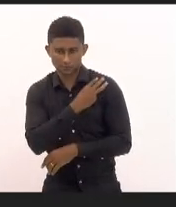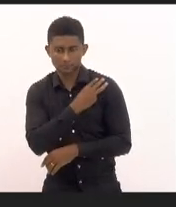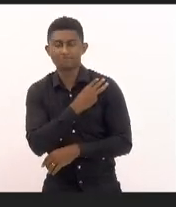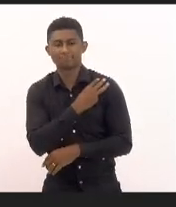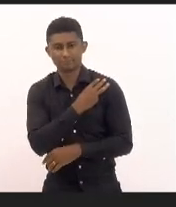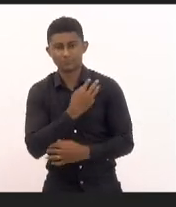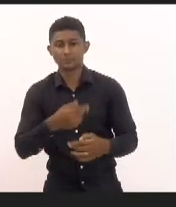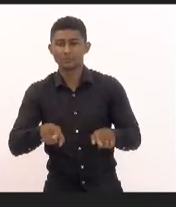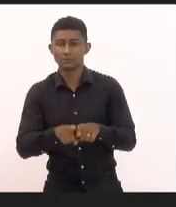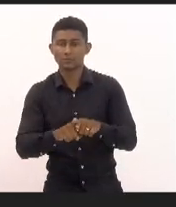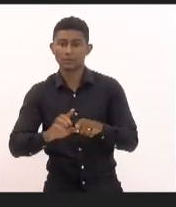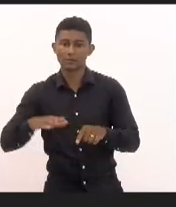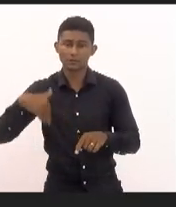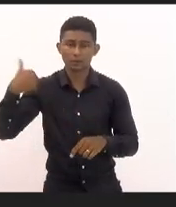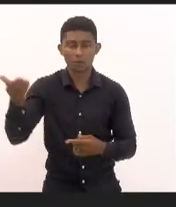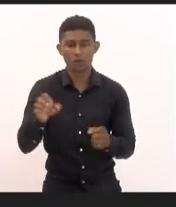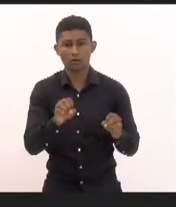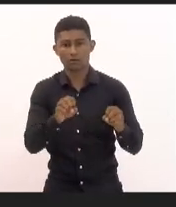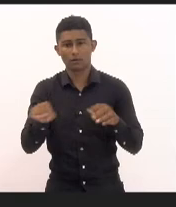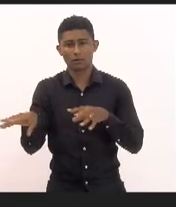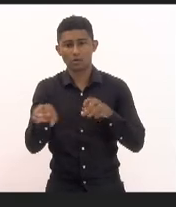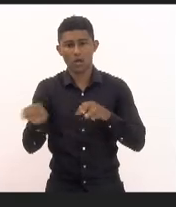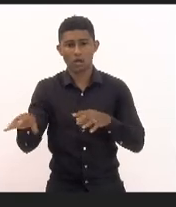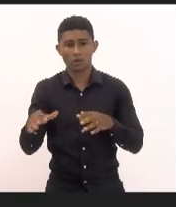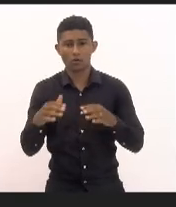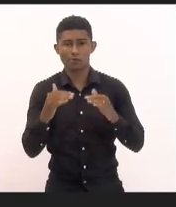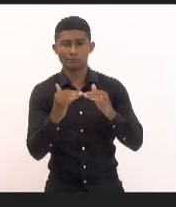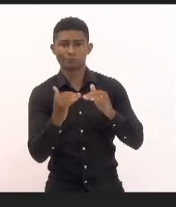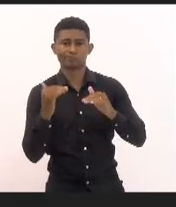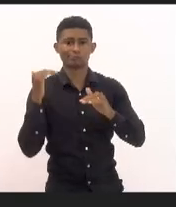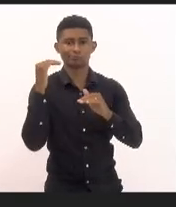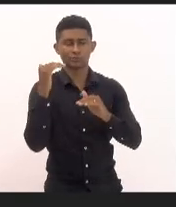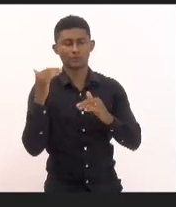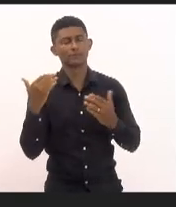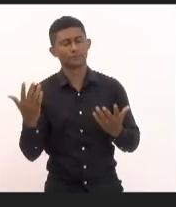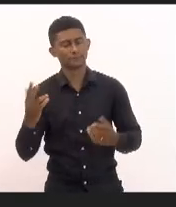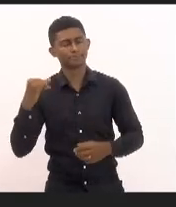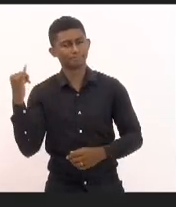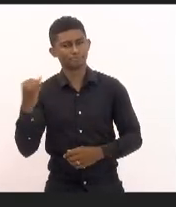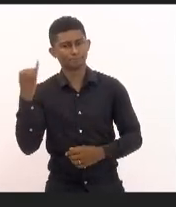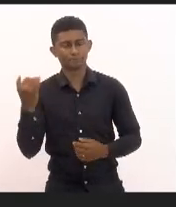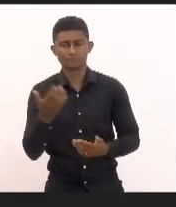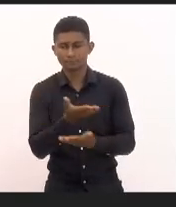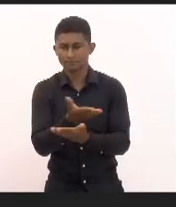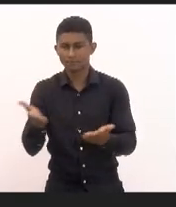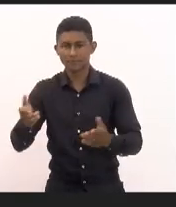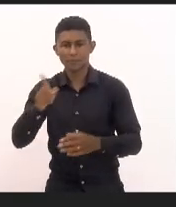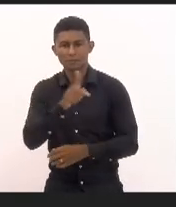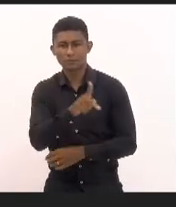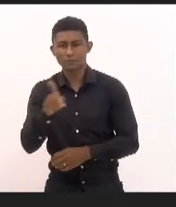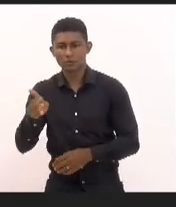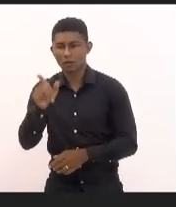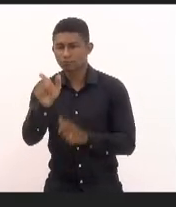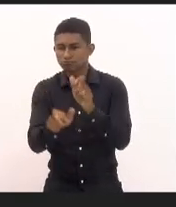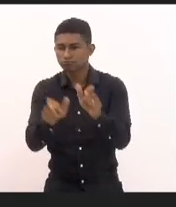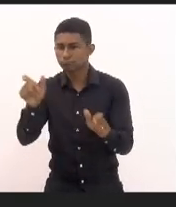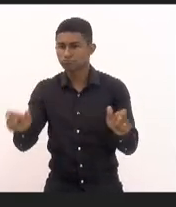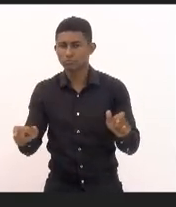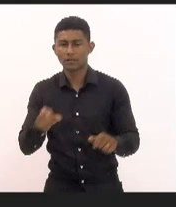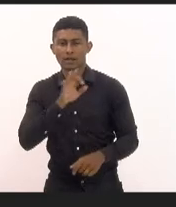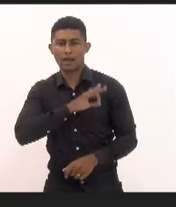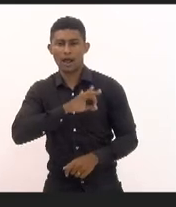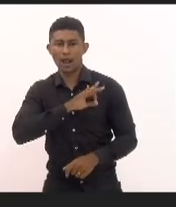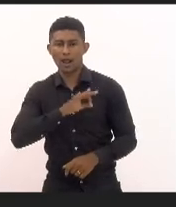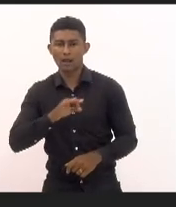fundamental, ele é de suma importância. E a valorização desses profissionais através, não é, de um piso salarial